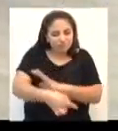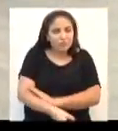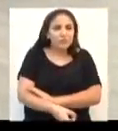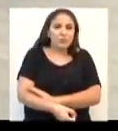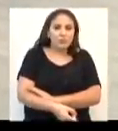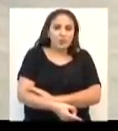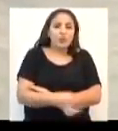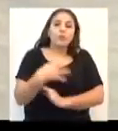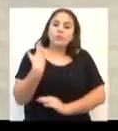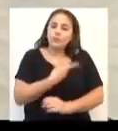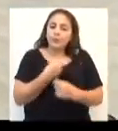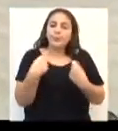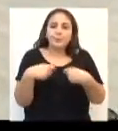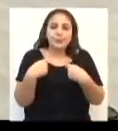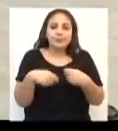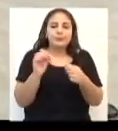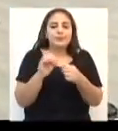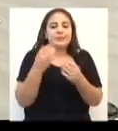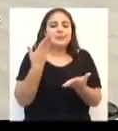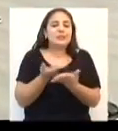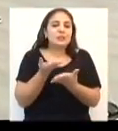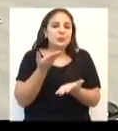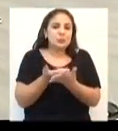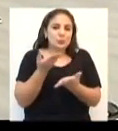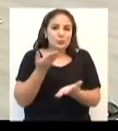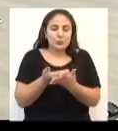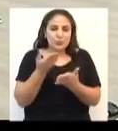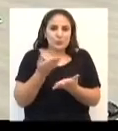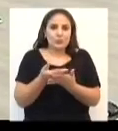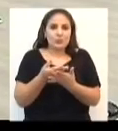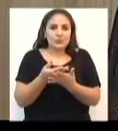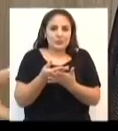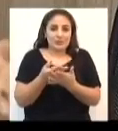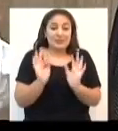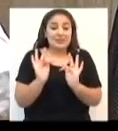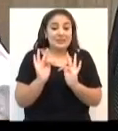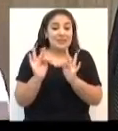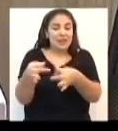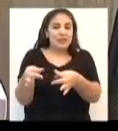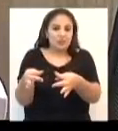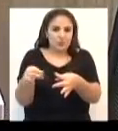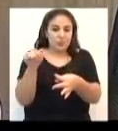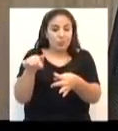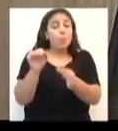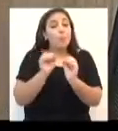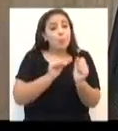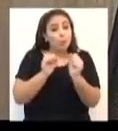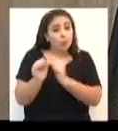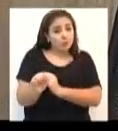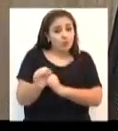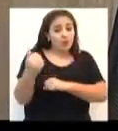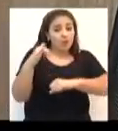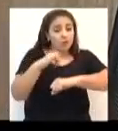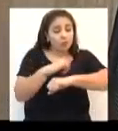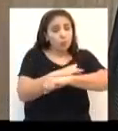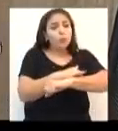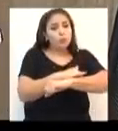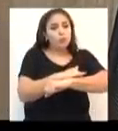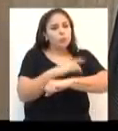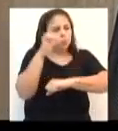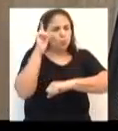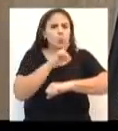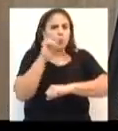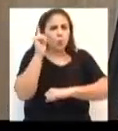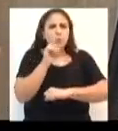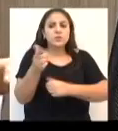momento é que nós precisamos fazer um estudo de viabilidade técnica para a possibilidade de um aeroporto que realmente comporte